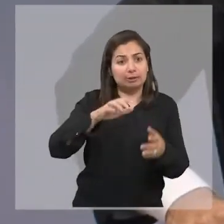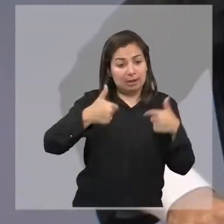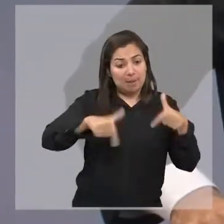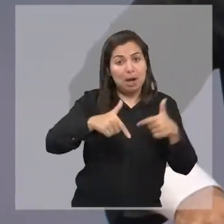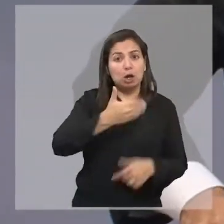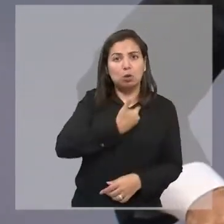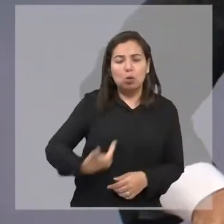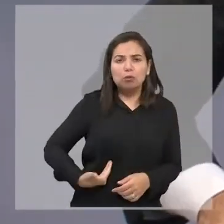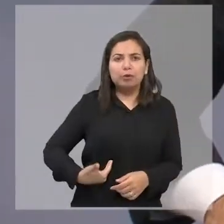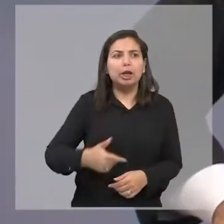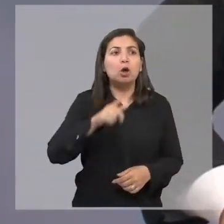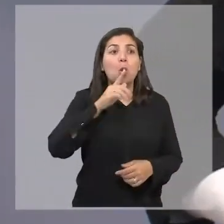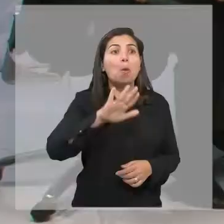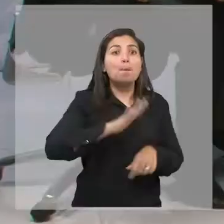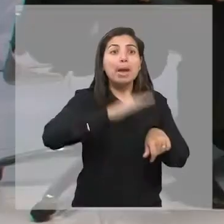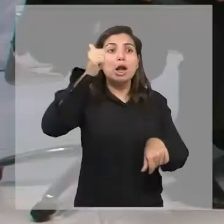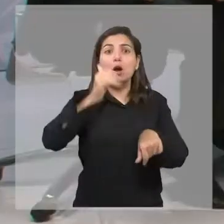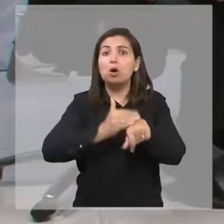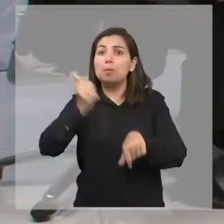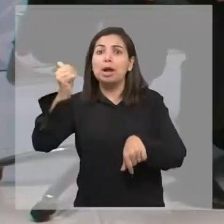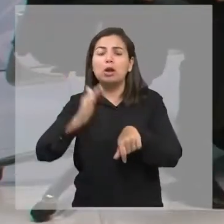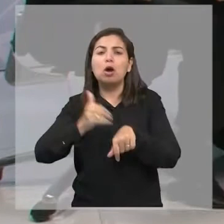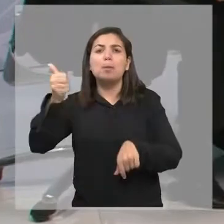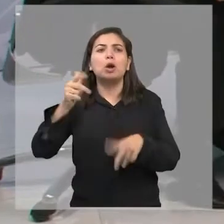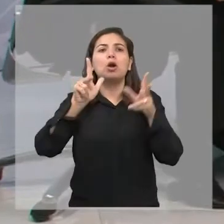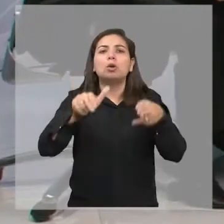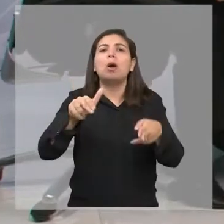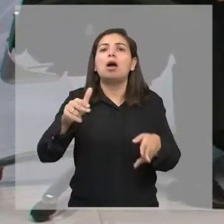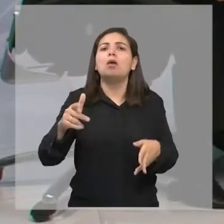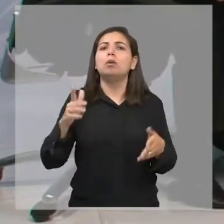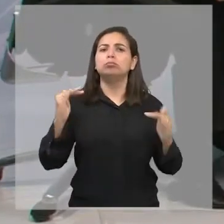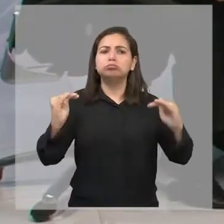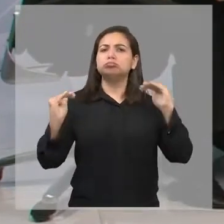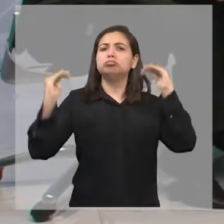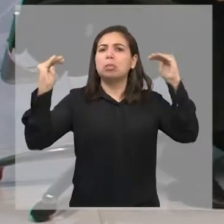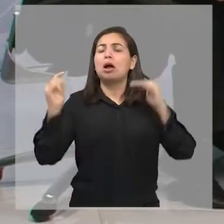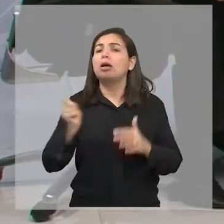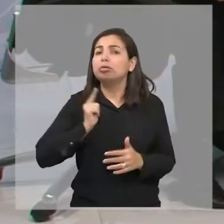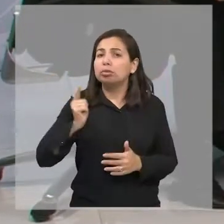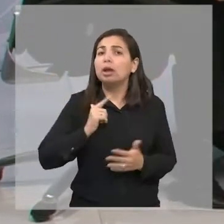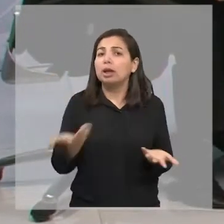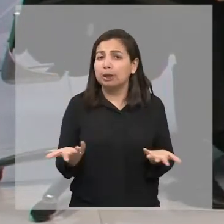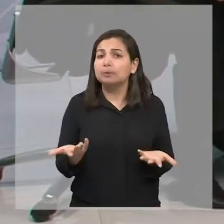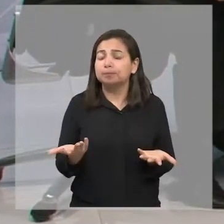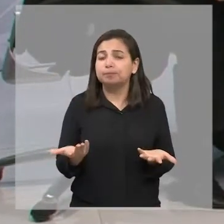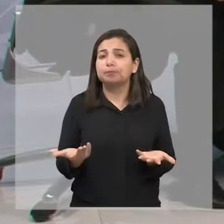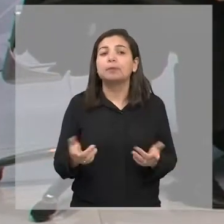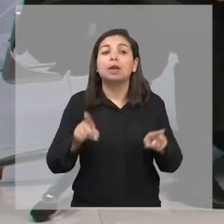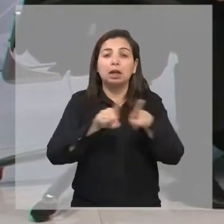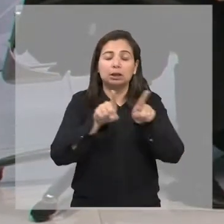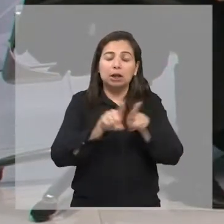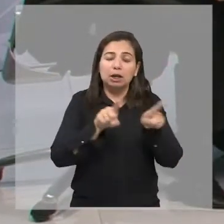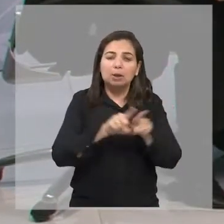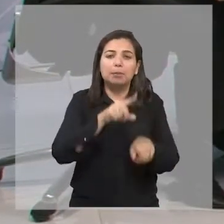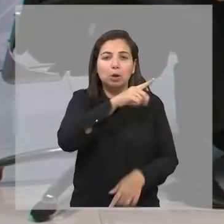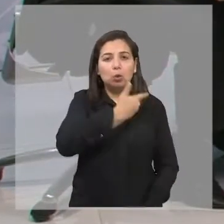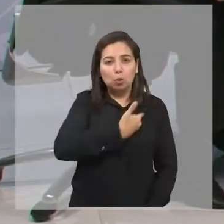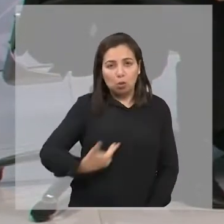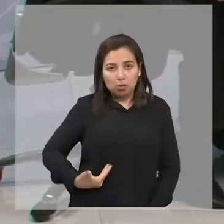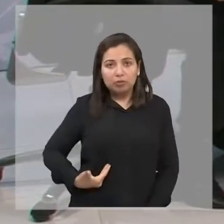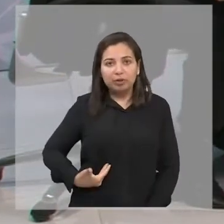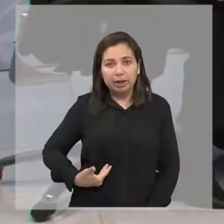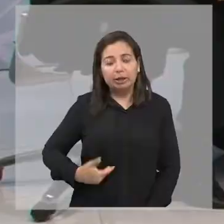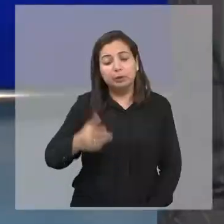o Brasil vive uma epidemia de estatismo, que agora me parece que o ministro Paulo Guedes e um choque do governo atual quer